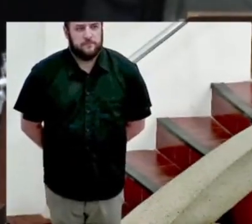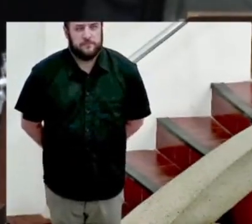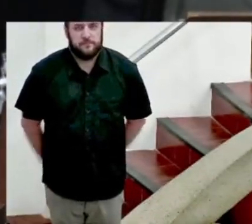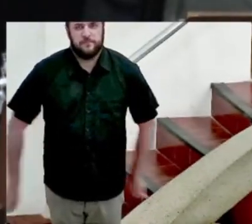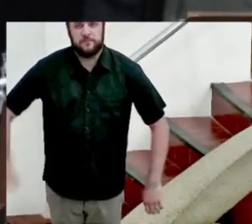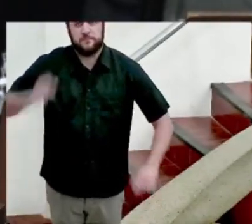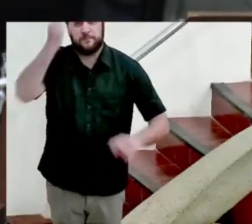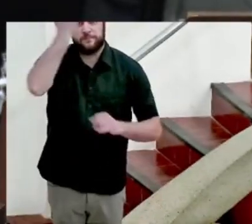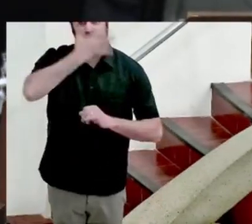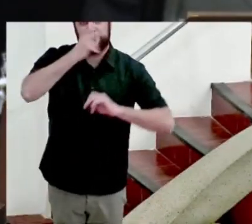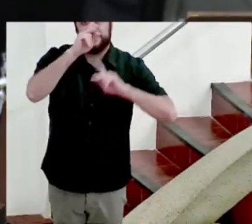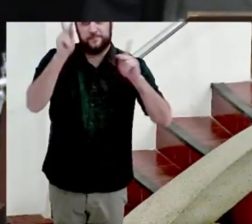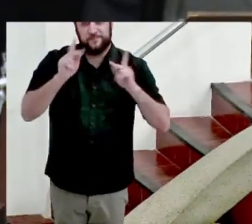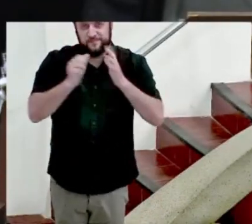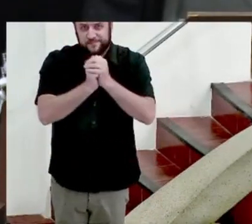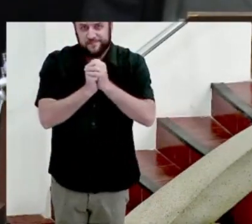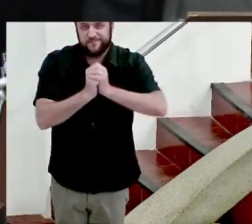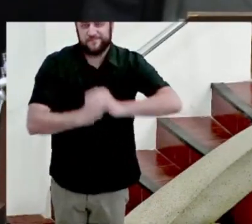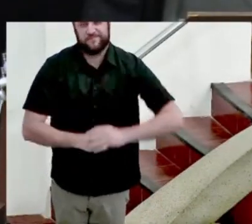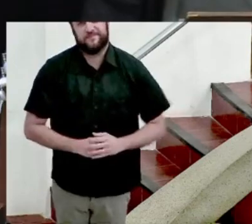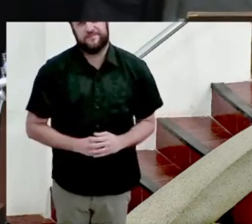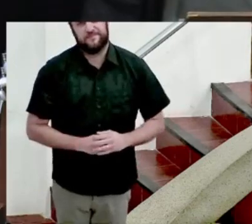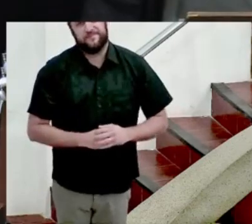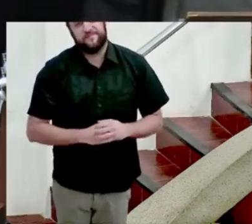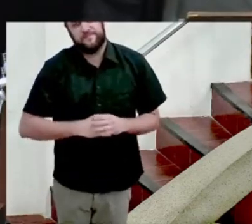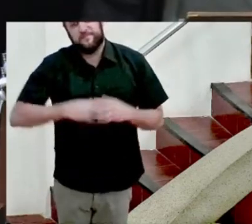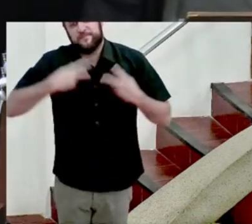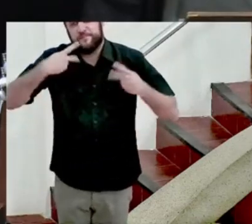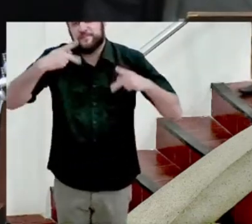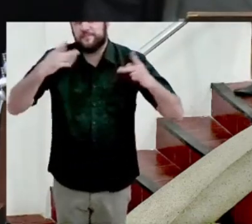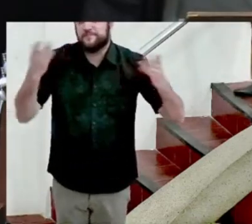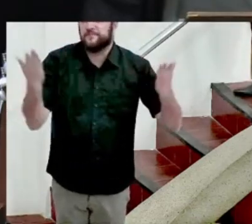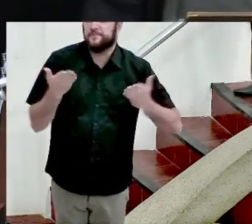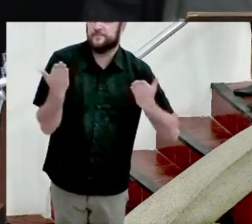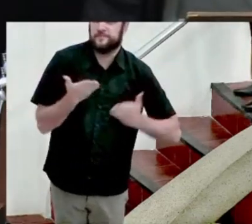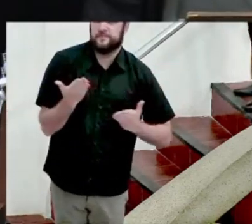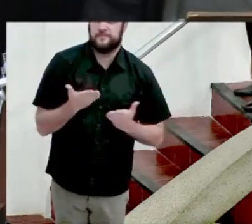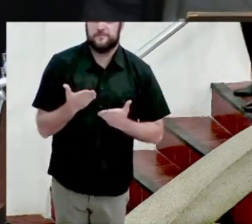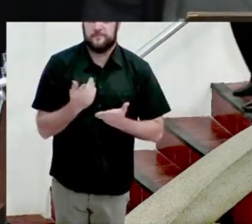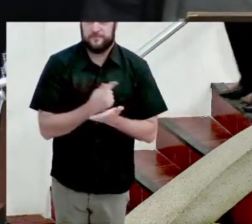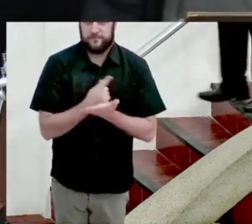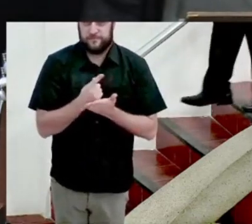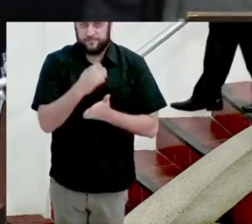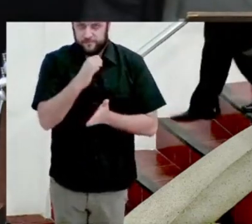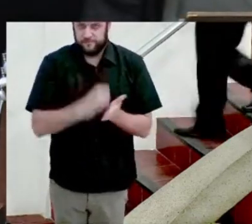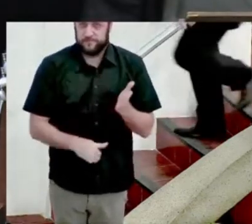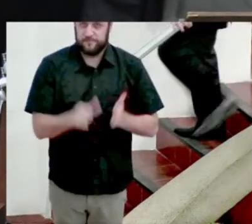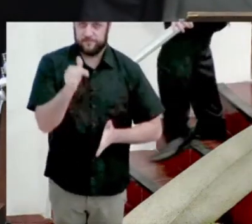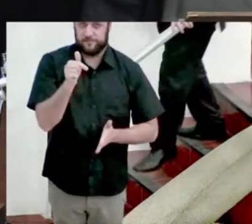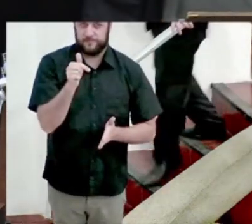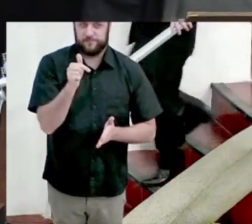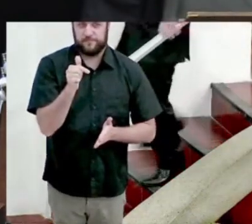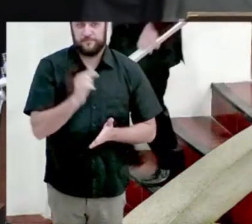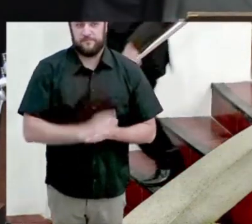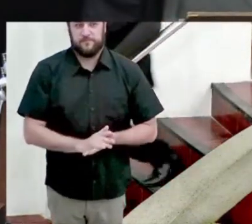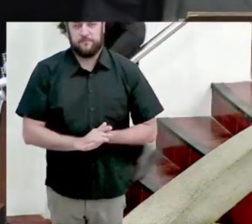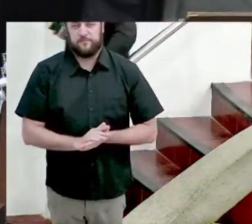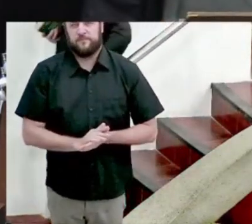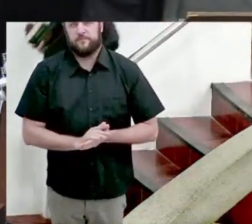Graça e paz, irmãos. Nossa mensagem nesta noite está em Gênesis, capítulo 7. Então